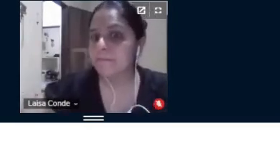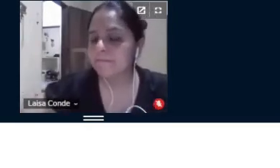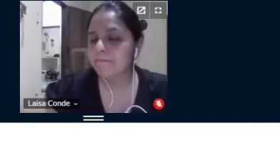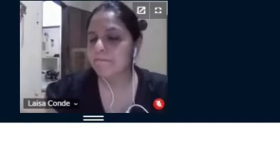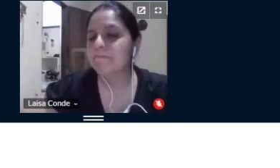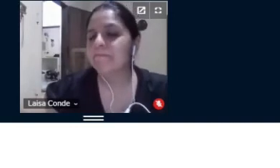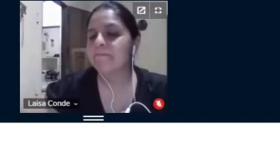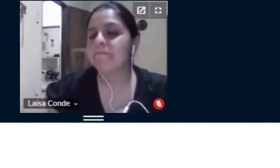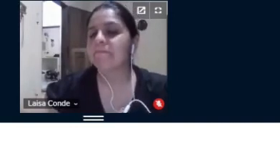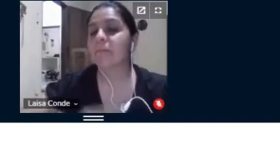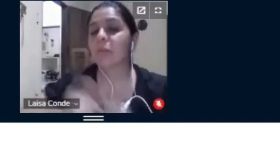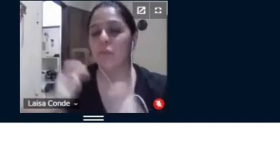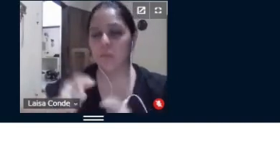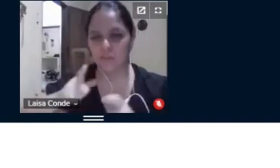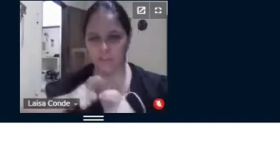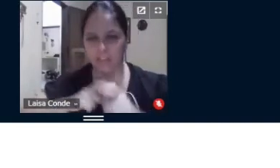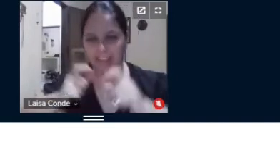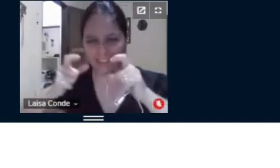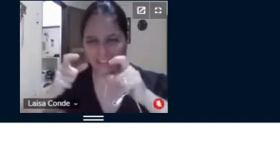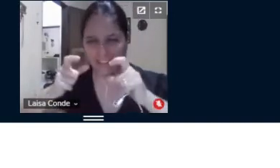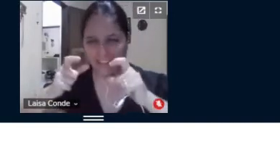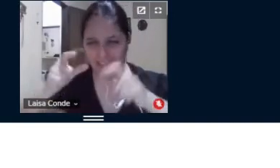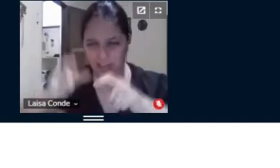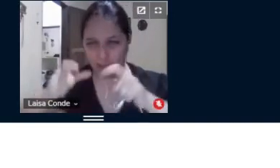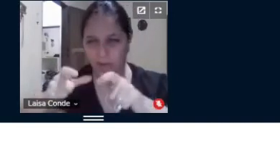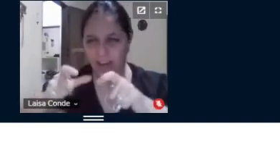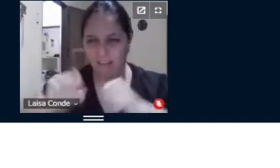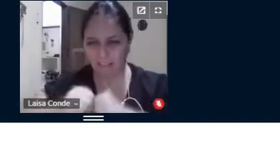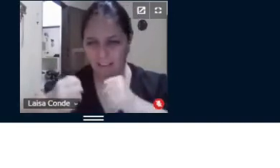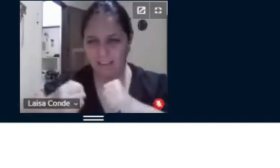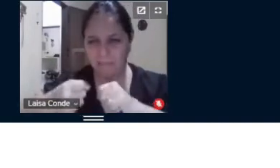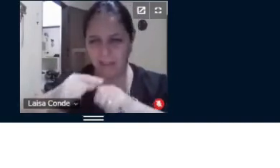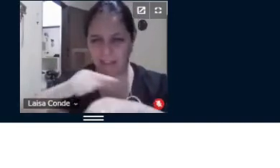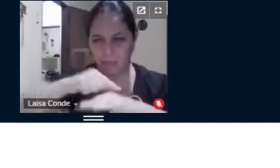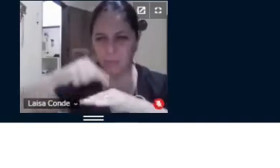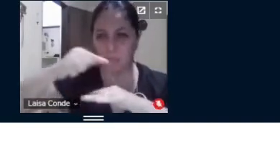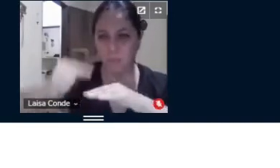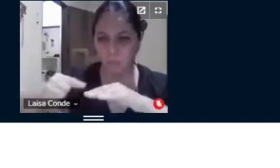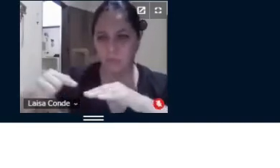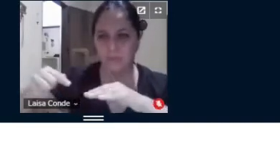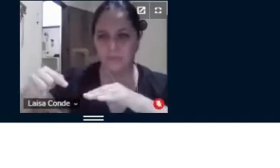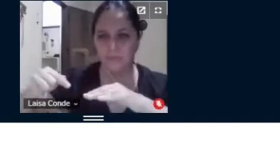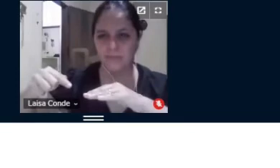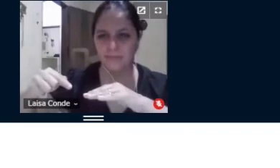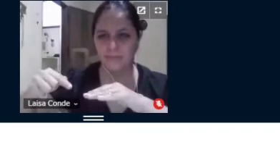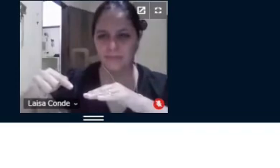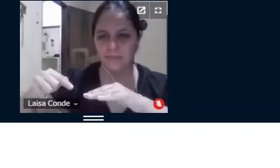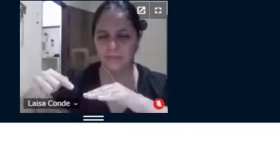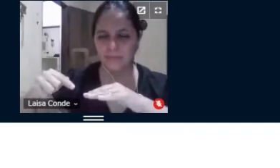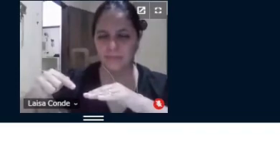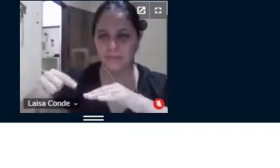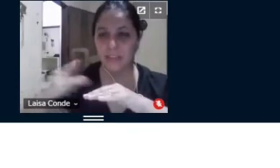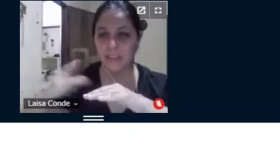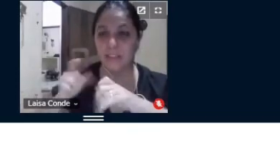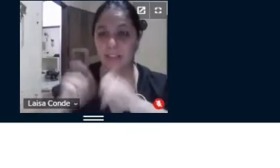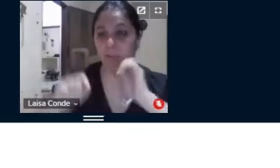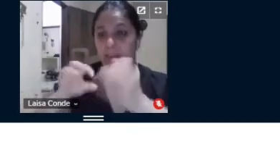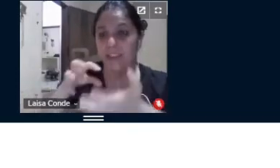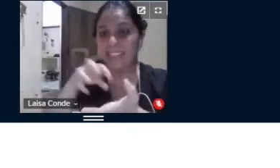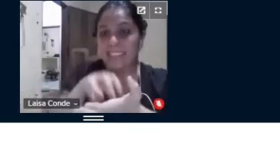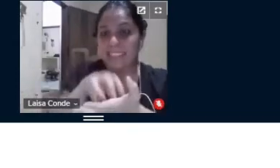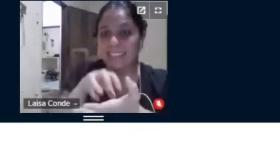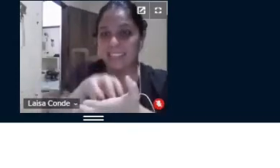Onde tem esse campo de fuga, elas vão ficar concentradas,